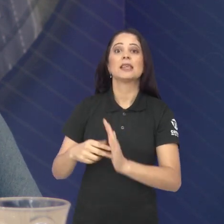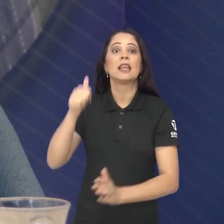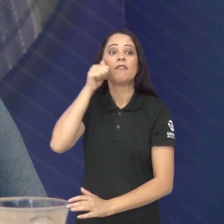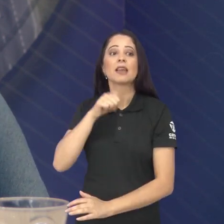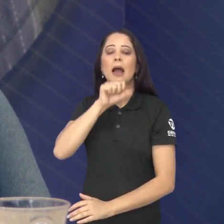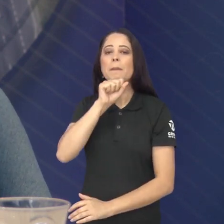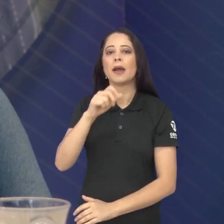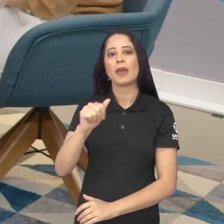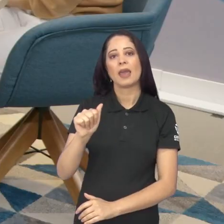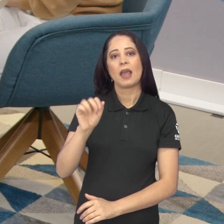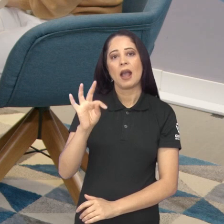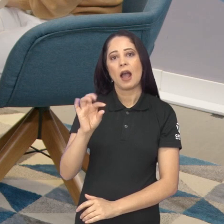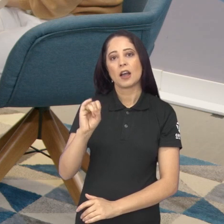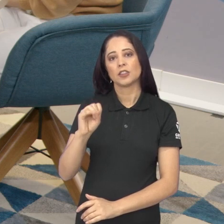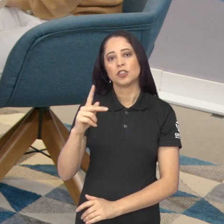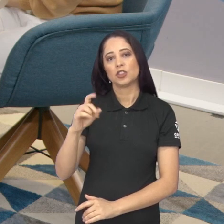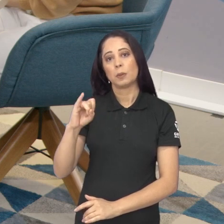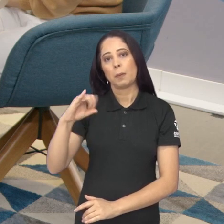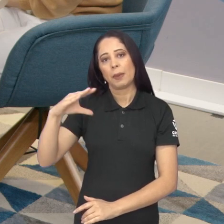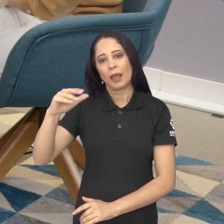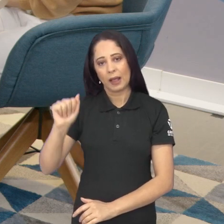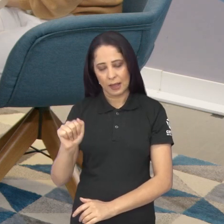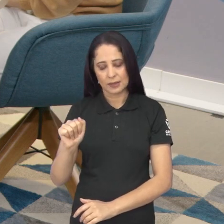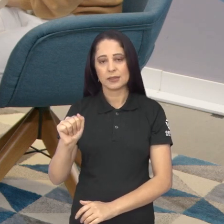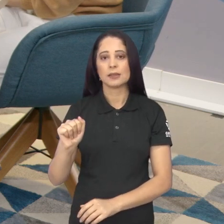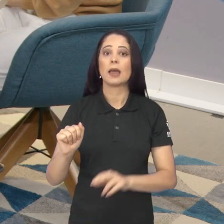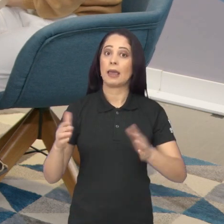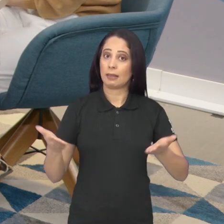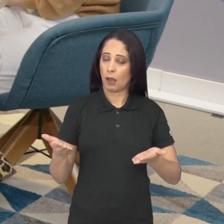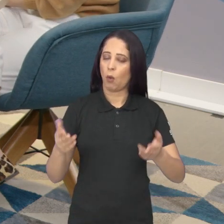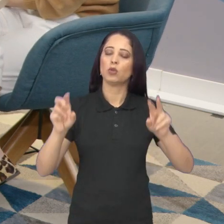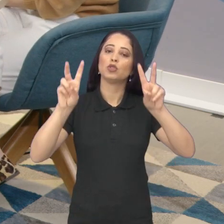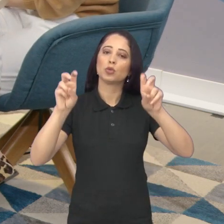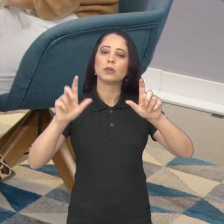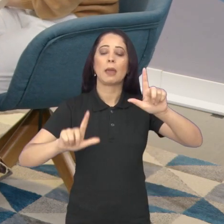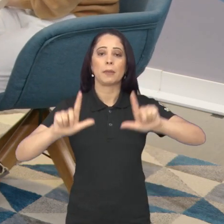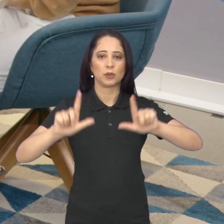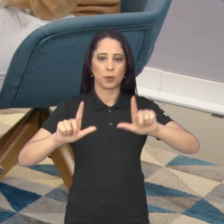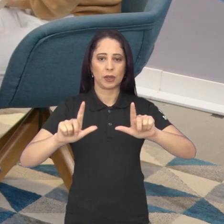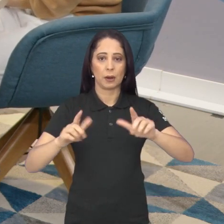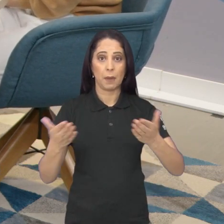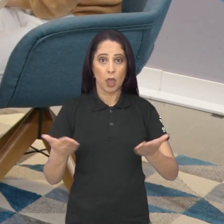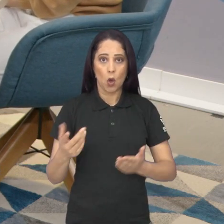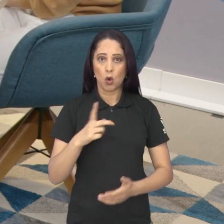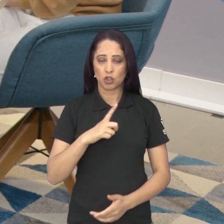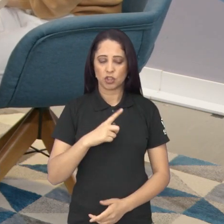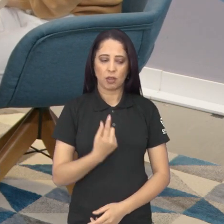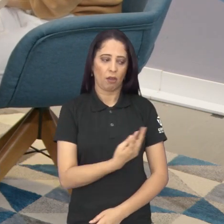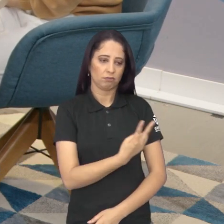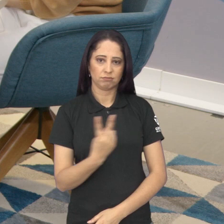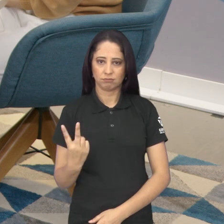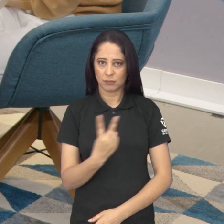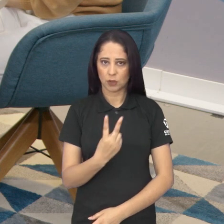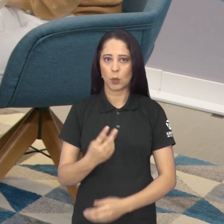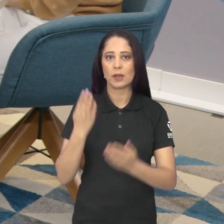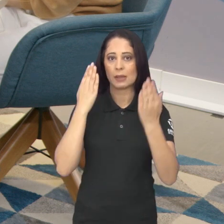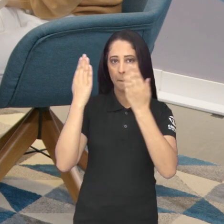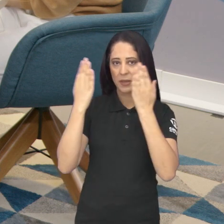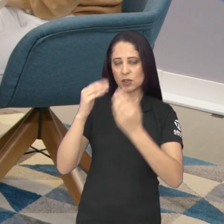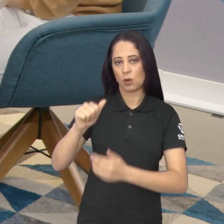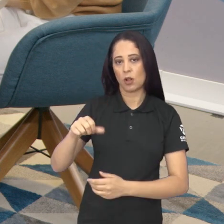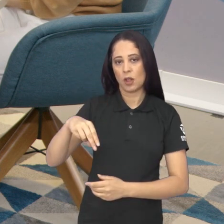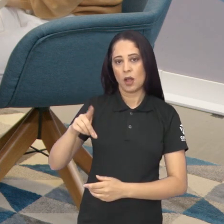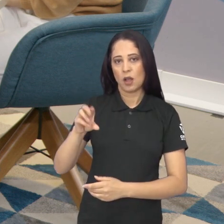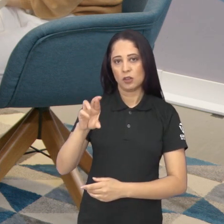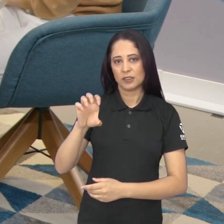atípicas. Portanto, este é o tema do Diálogos da Cidade de hoje e para conversar com a gente, eu recebo a psicóloga